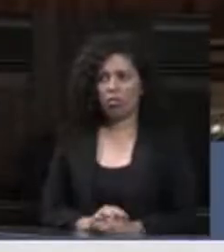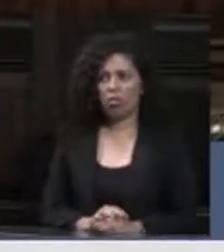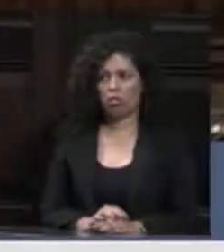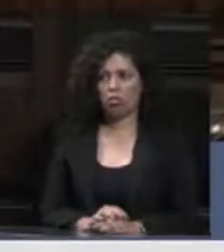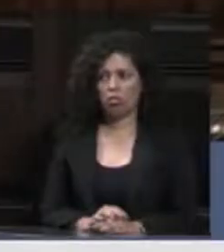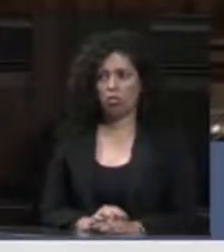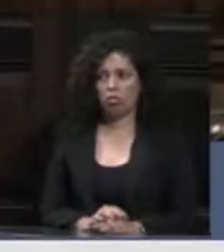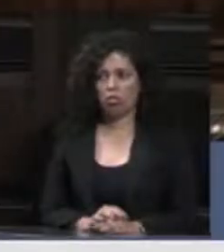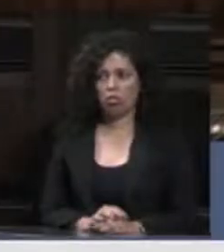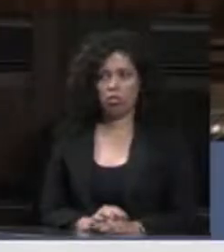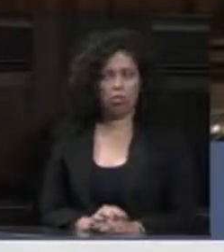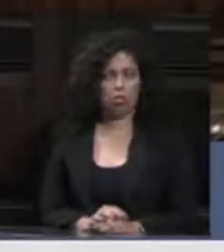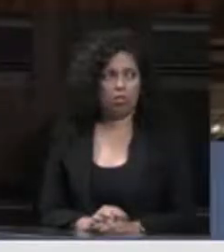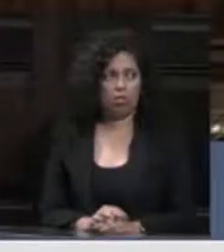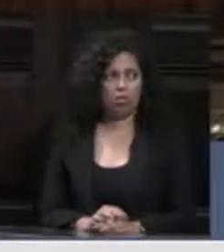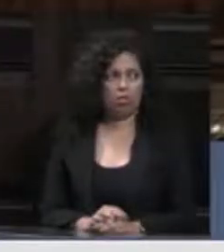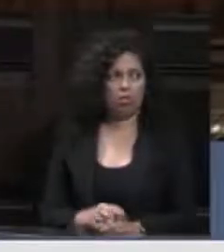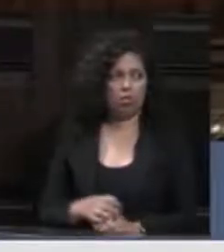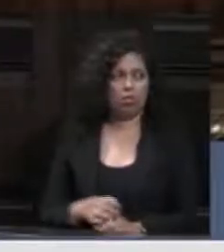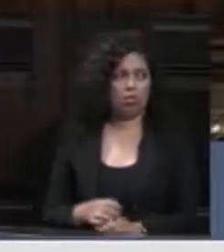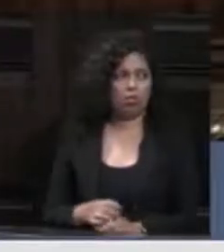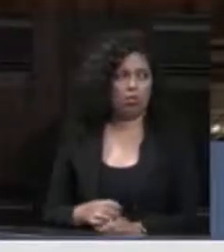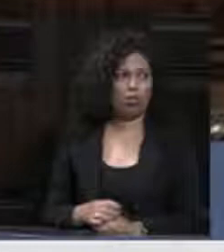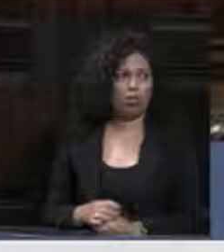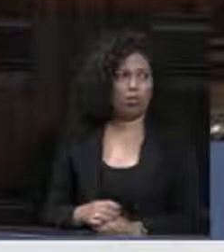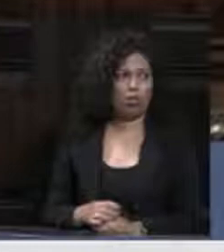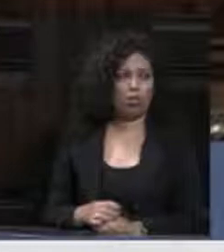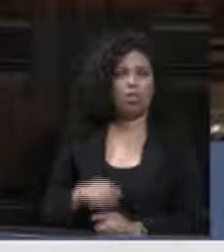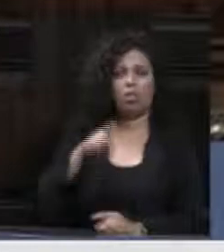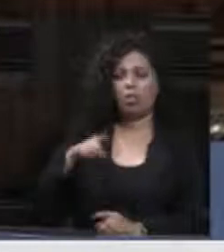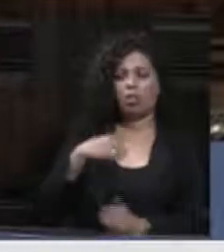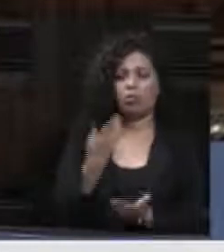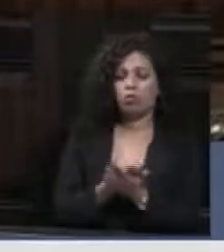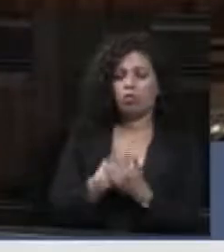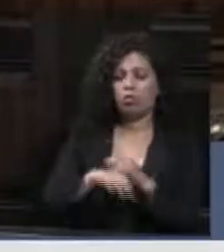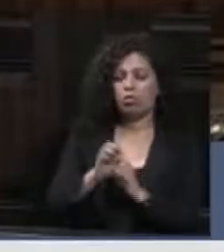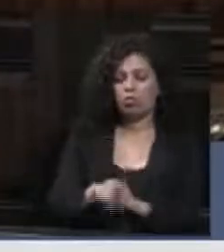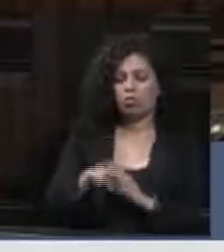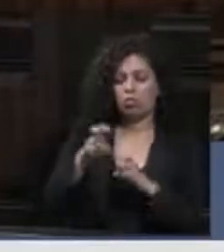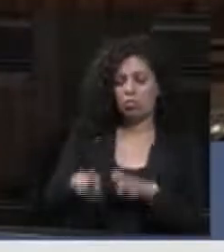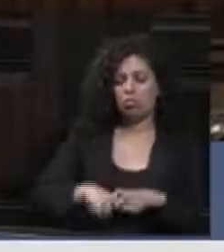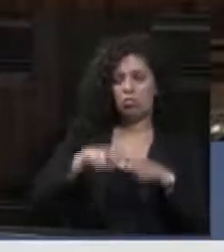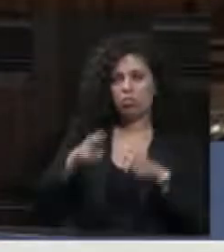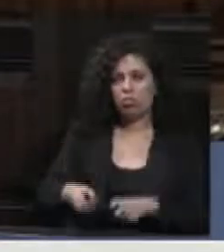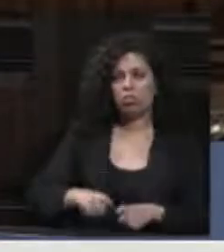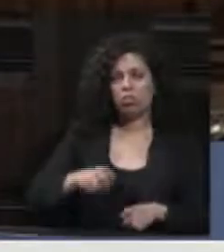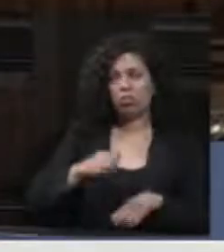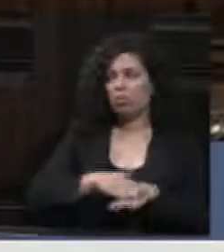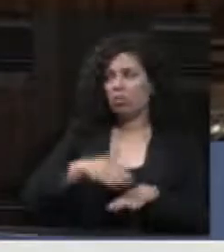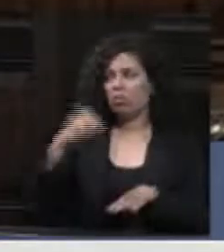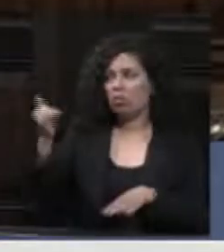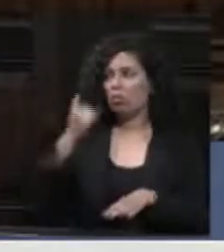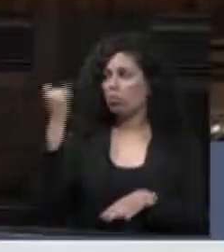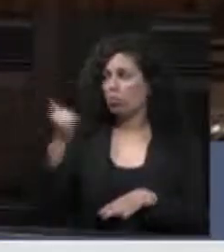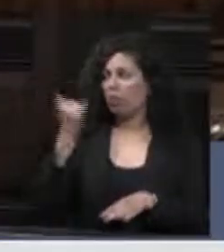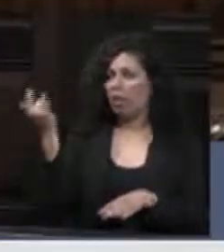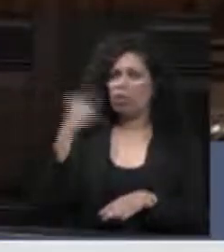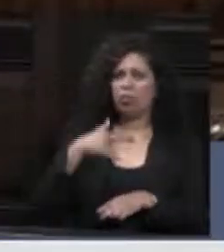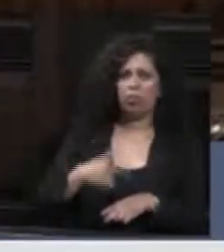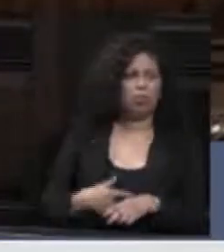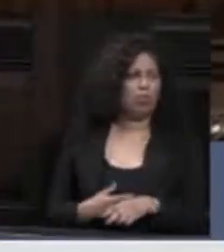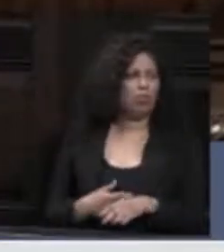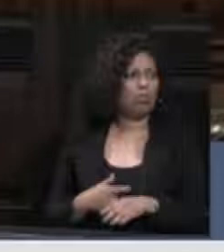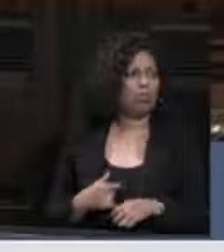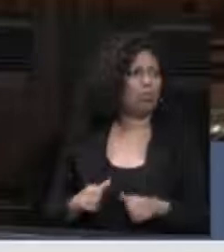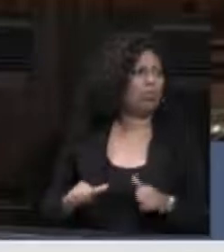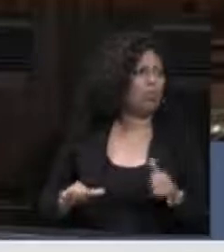desta sexagenária Escola Técnico-Agrícola, que tem um papel fundamental para Campos, para o